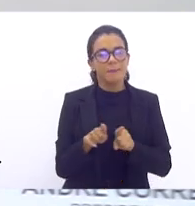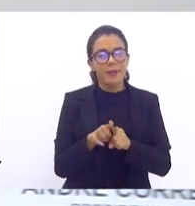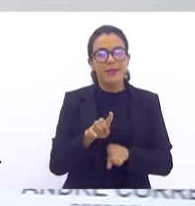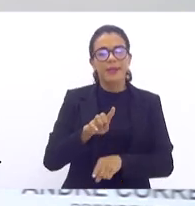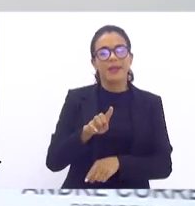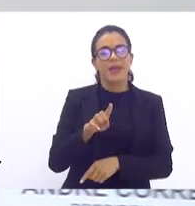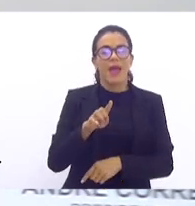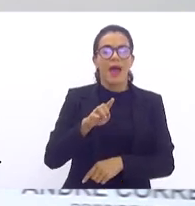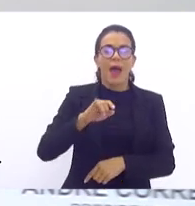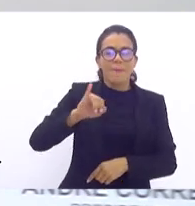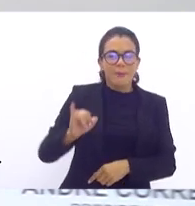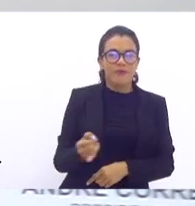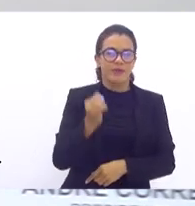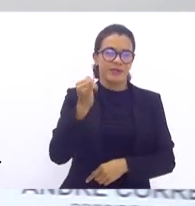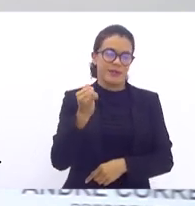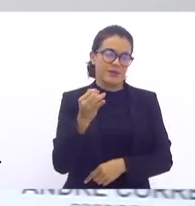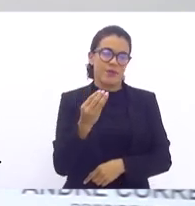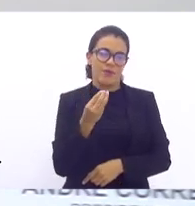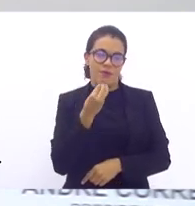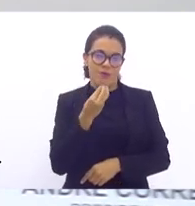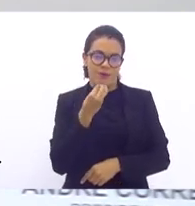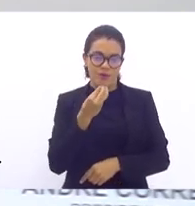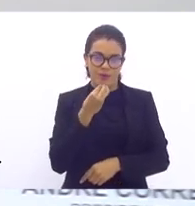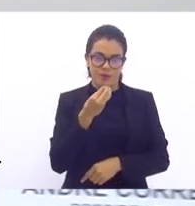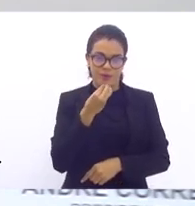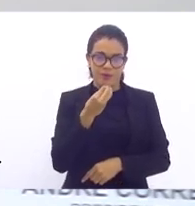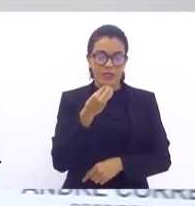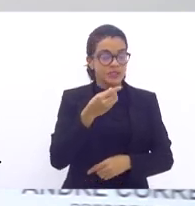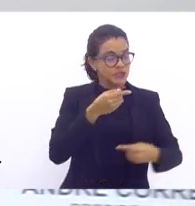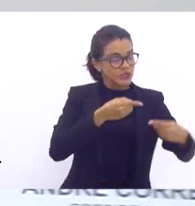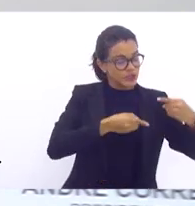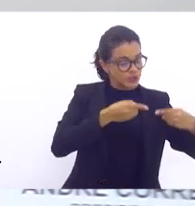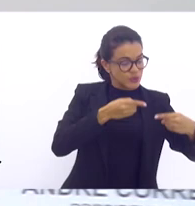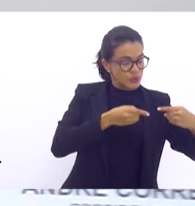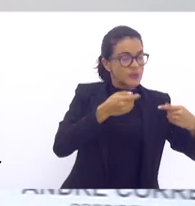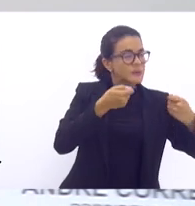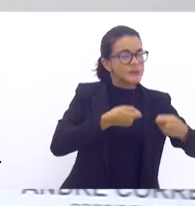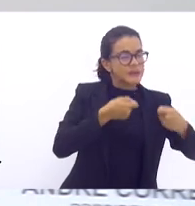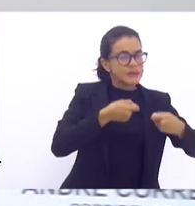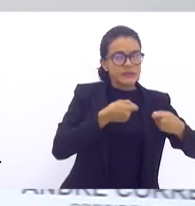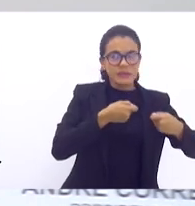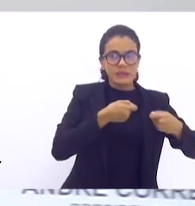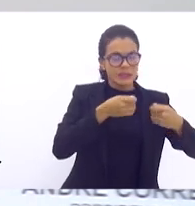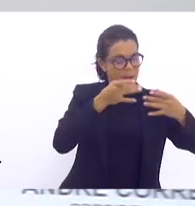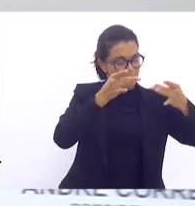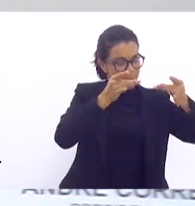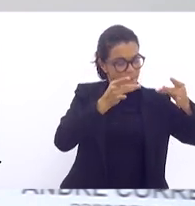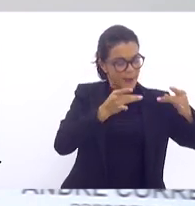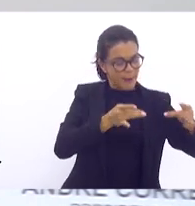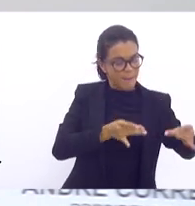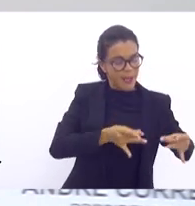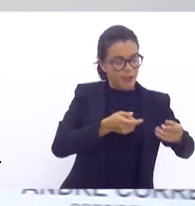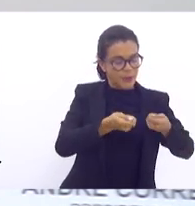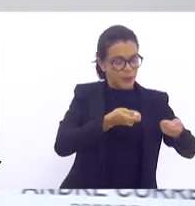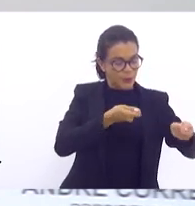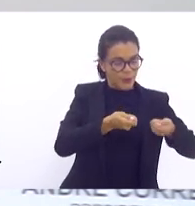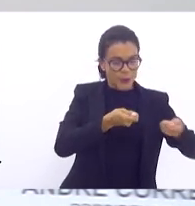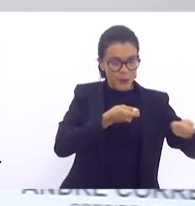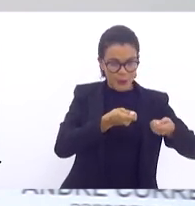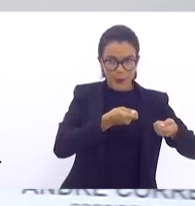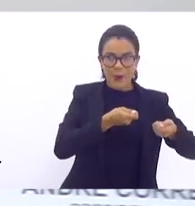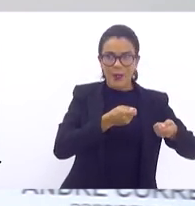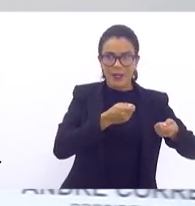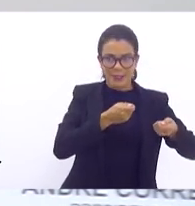oportunidades nós estamos discutindo por um lado o que é que deve ser observado para a questão do controle e do corte